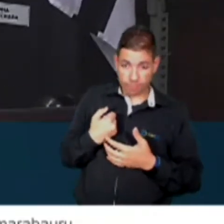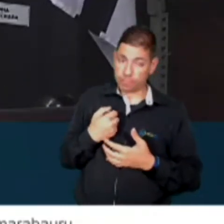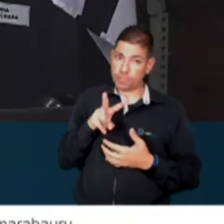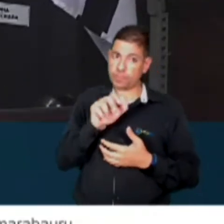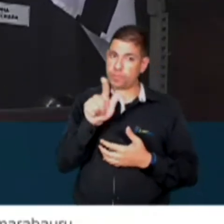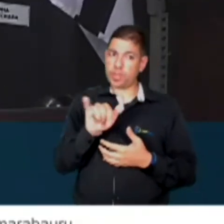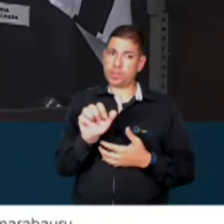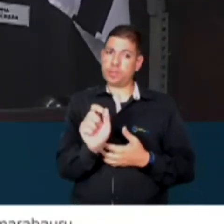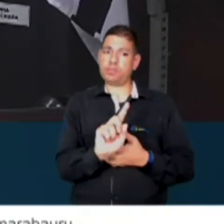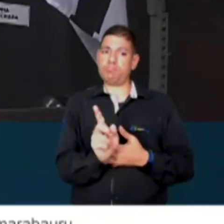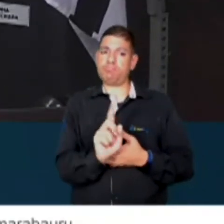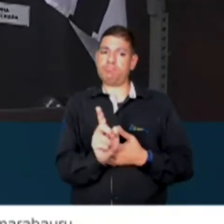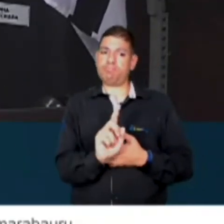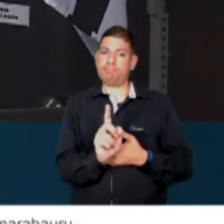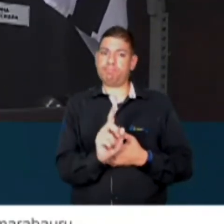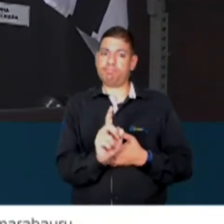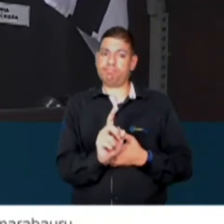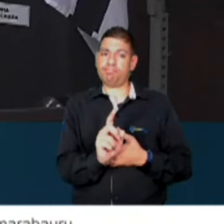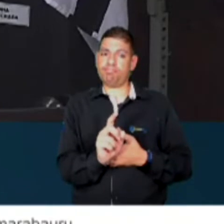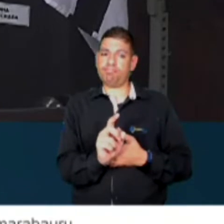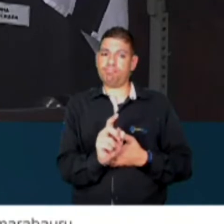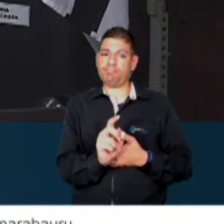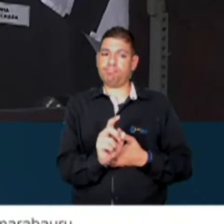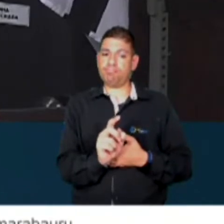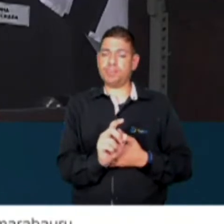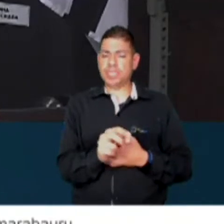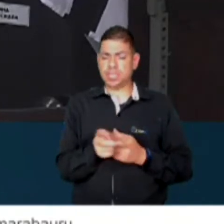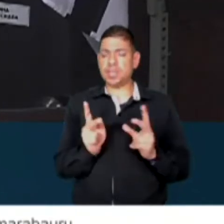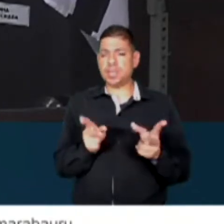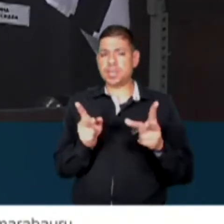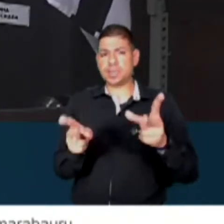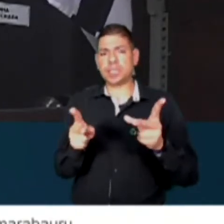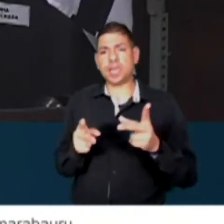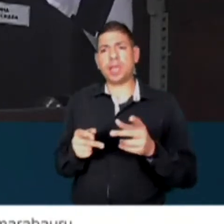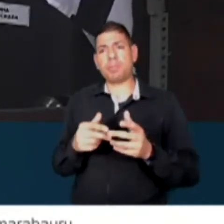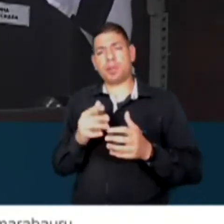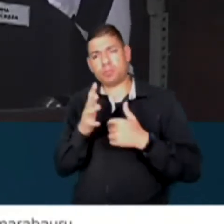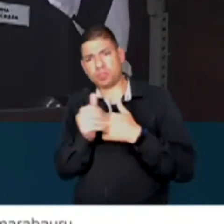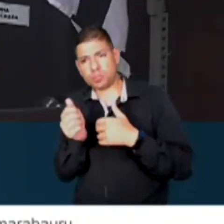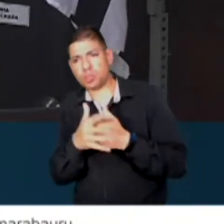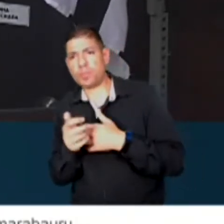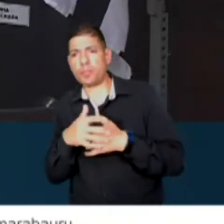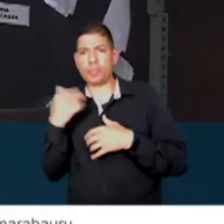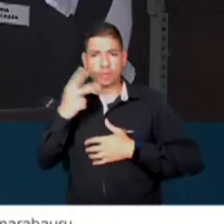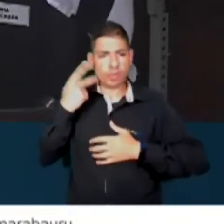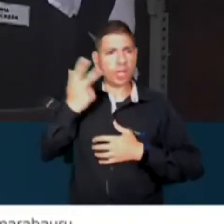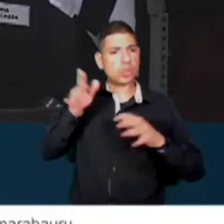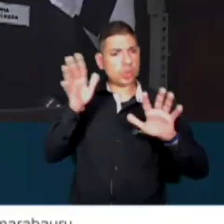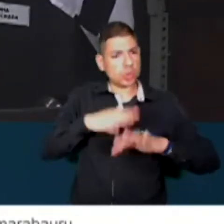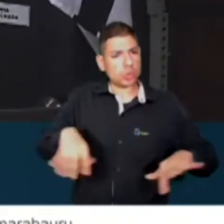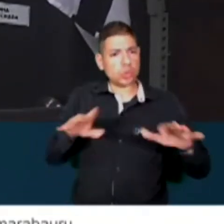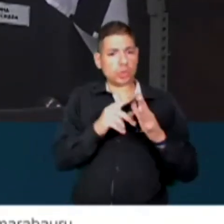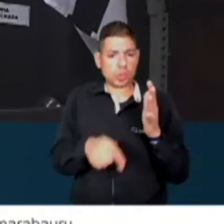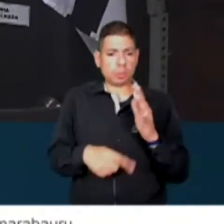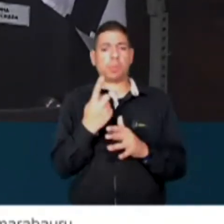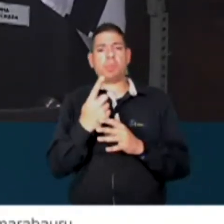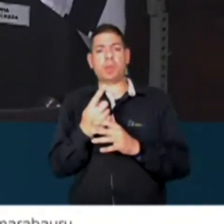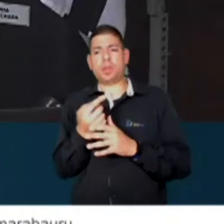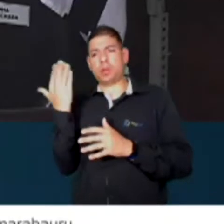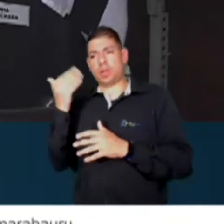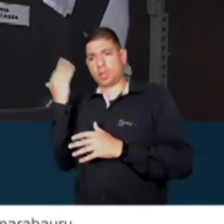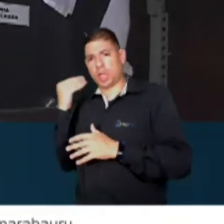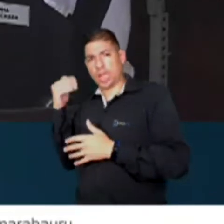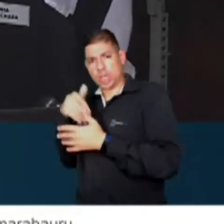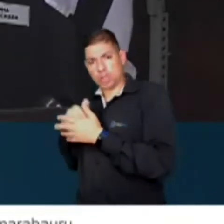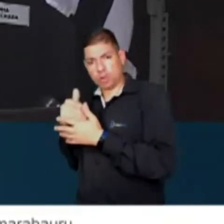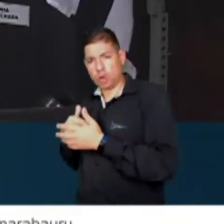Eu sempre, de uma maneira calorosa aqui com os demais colegas, desde o primeiro mandato, e o meu carinho estende aqui a